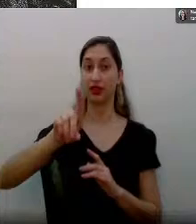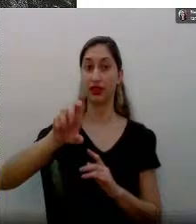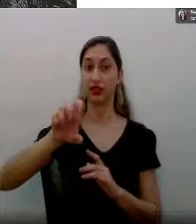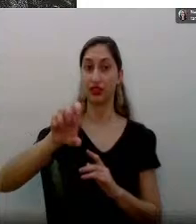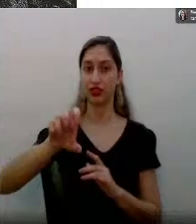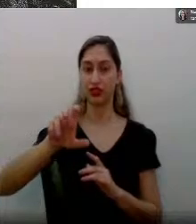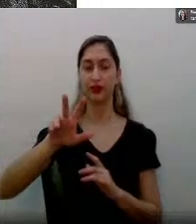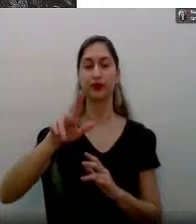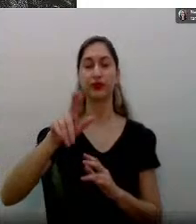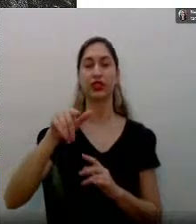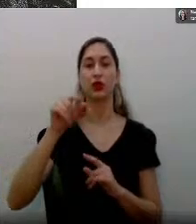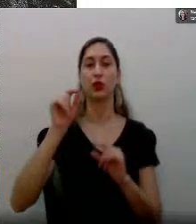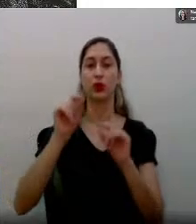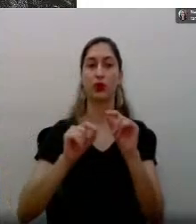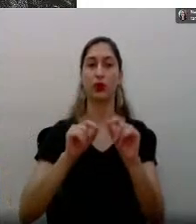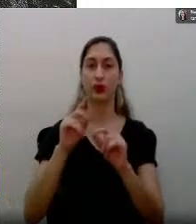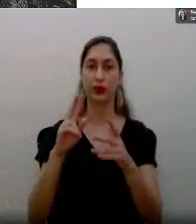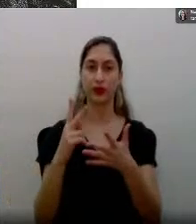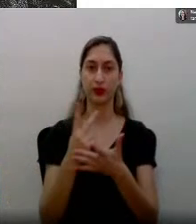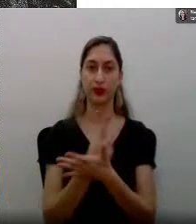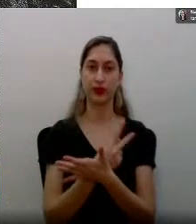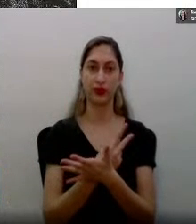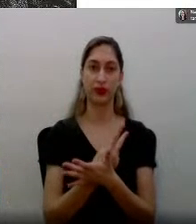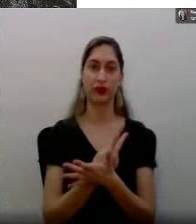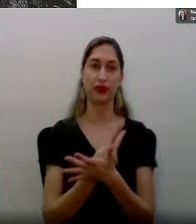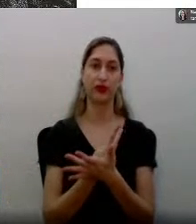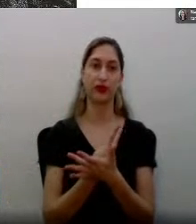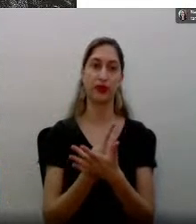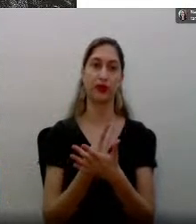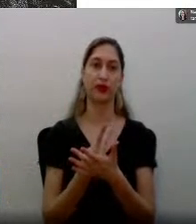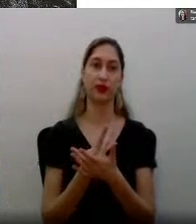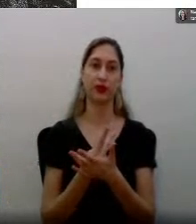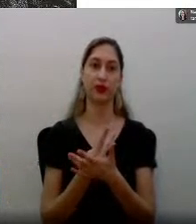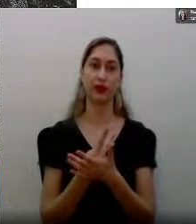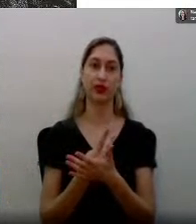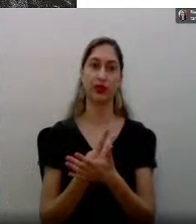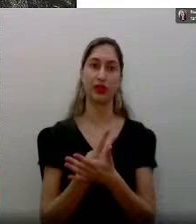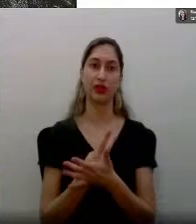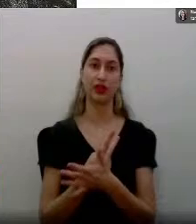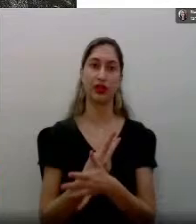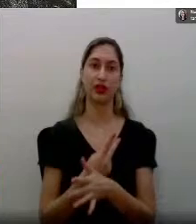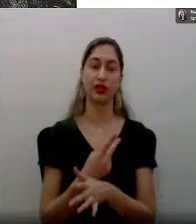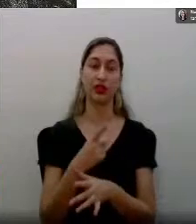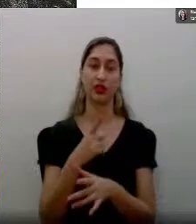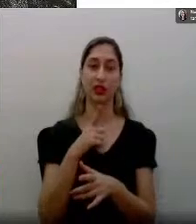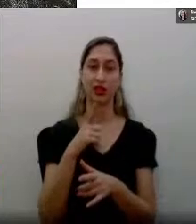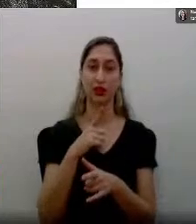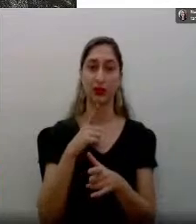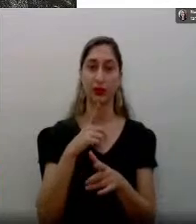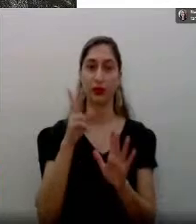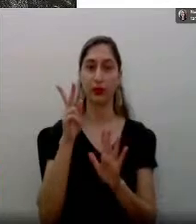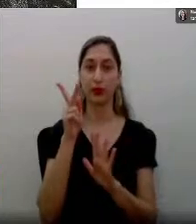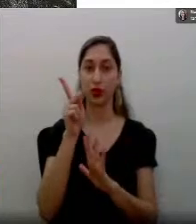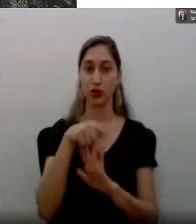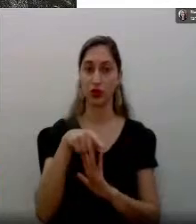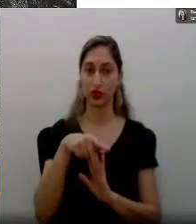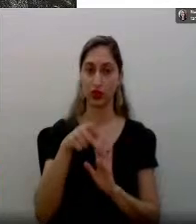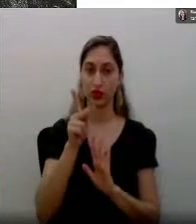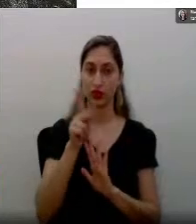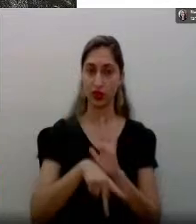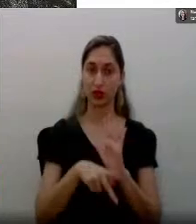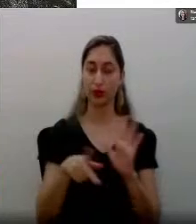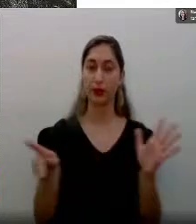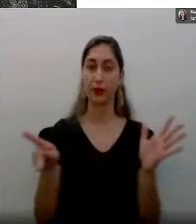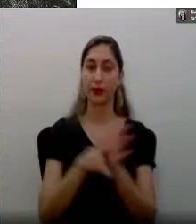G1 G1 ah ah sim ele é um projector